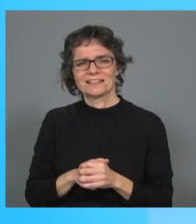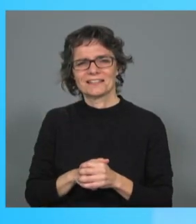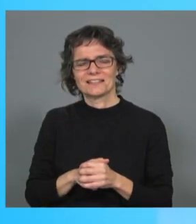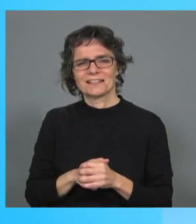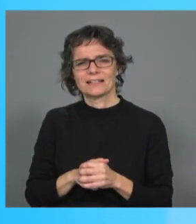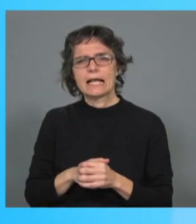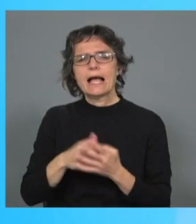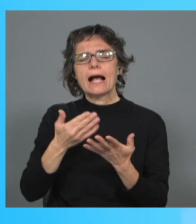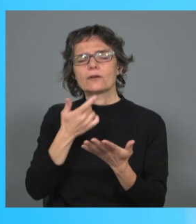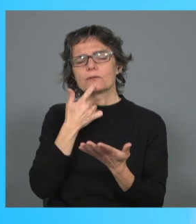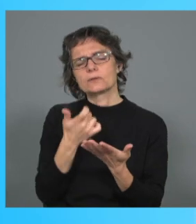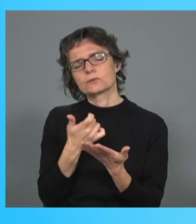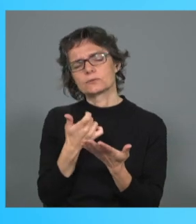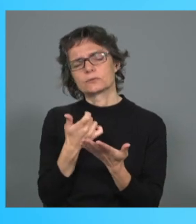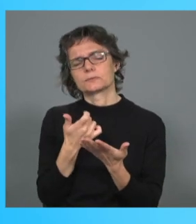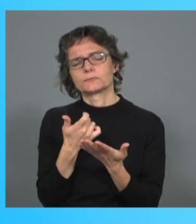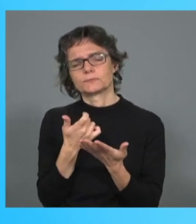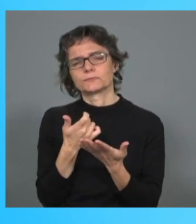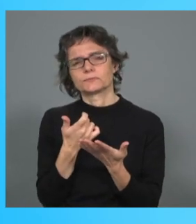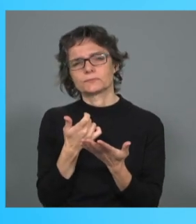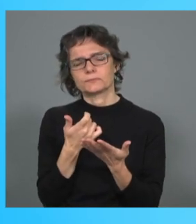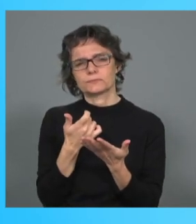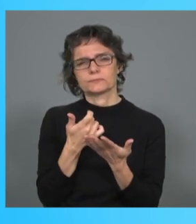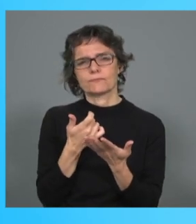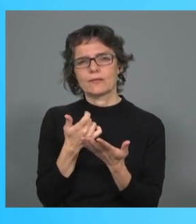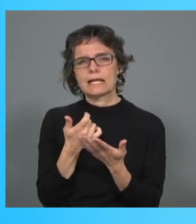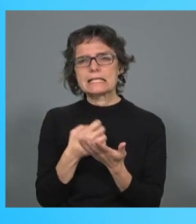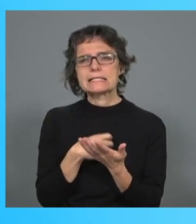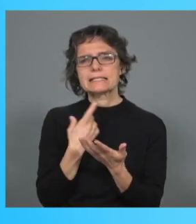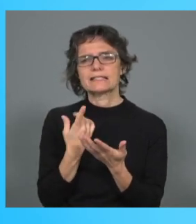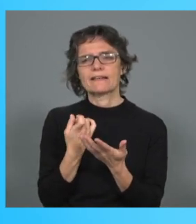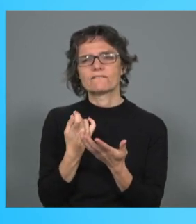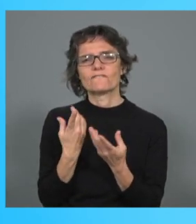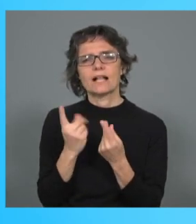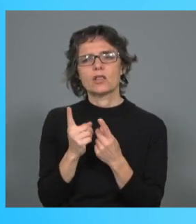falta agora para uma maior implementação, uma maior concretização